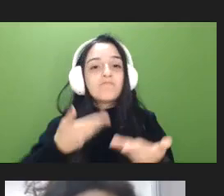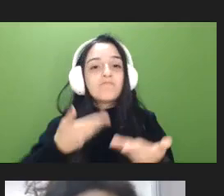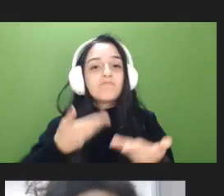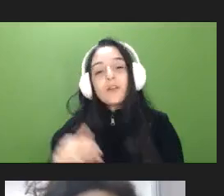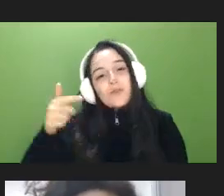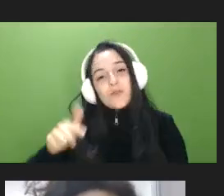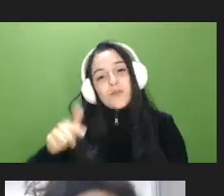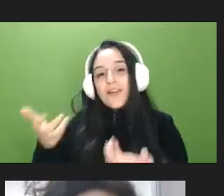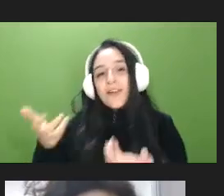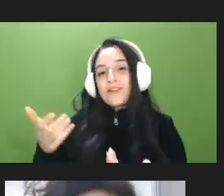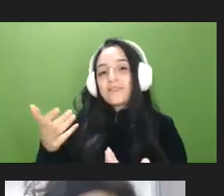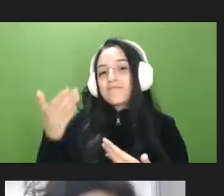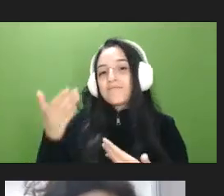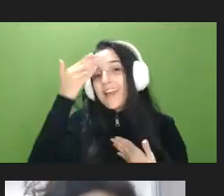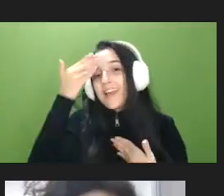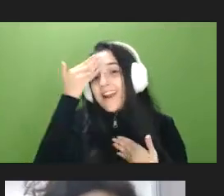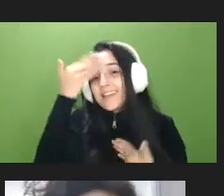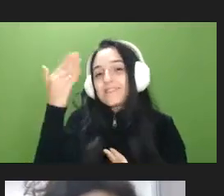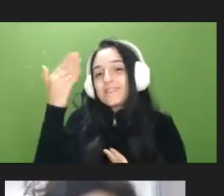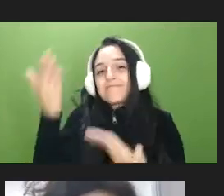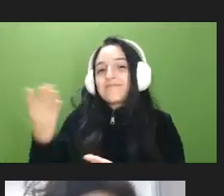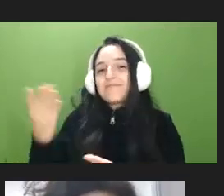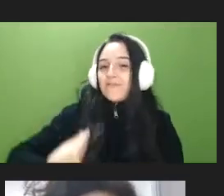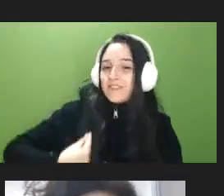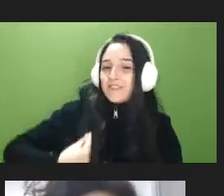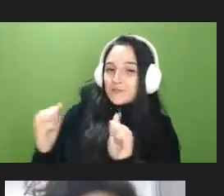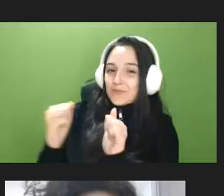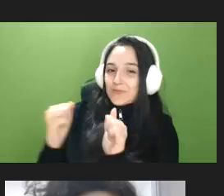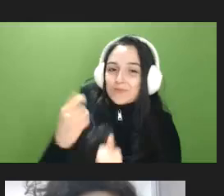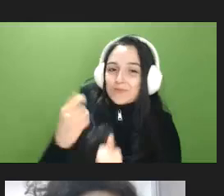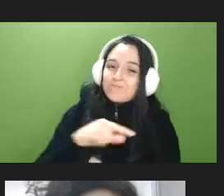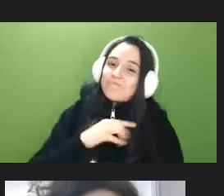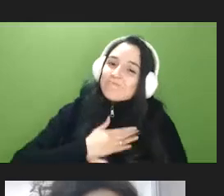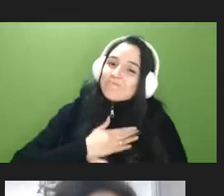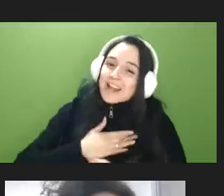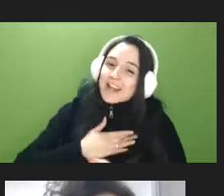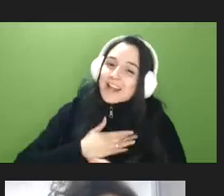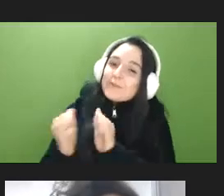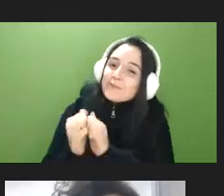por ter aceitado estar com a gente. Para a gente é um grande prazer e privilégio.